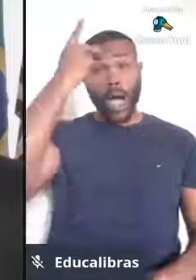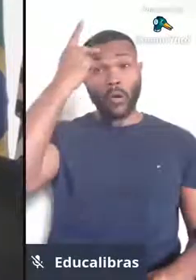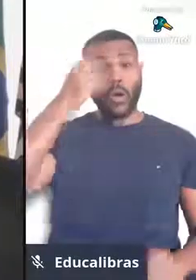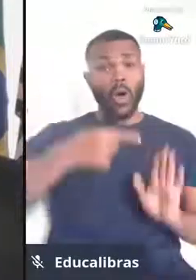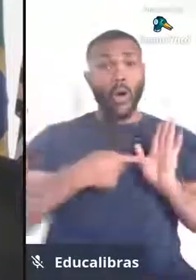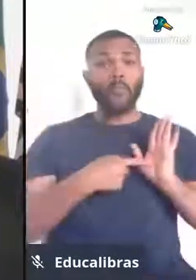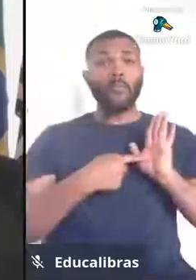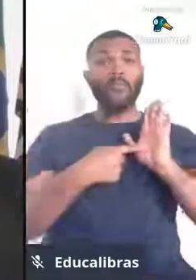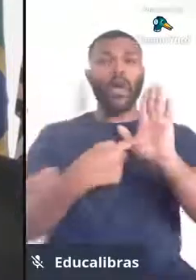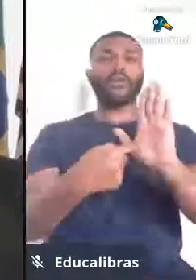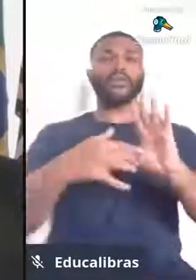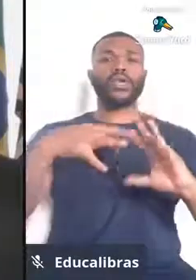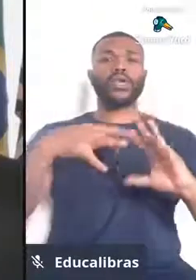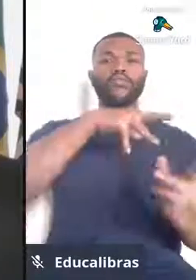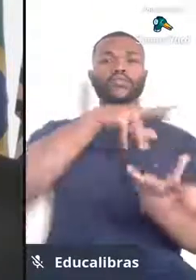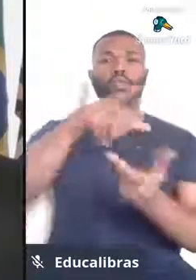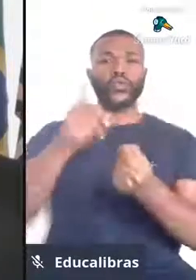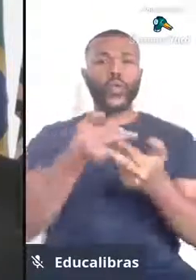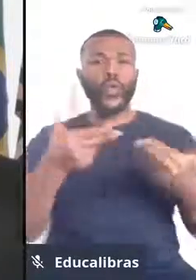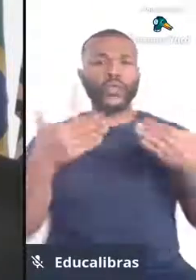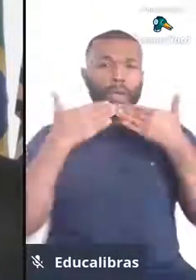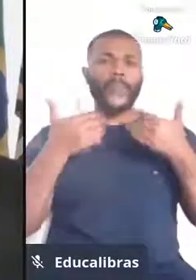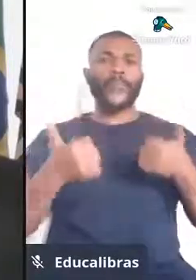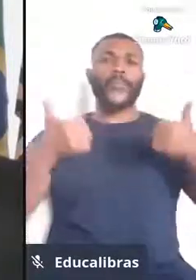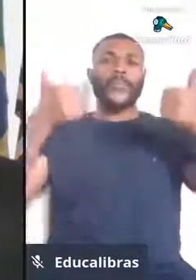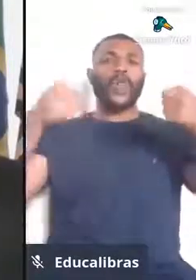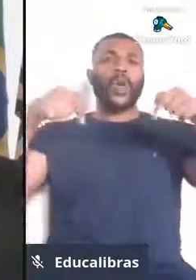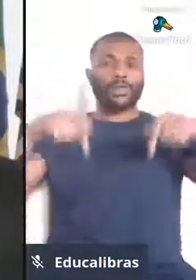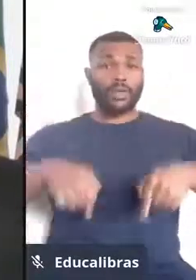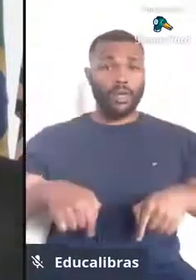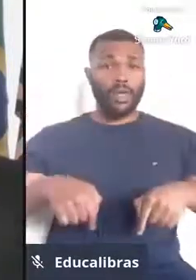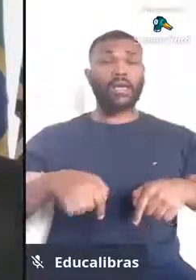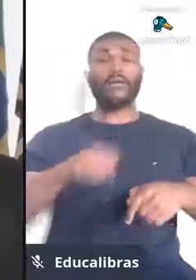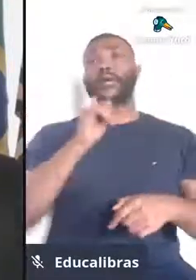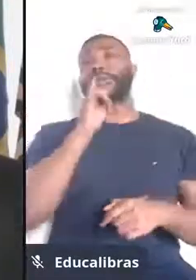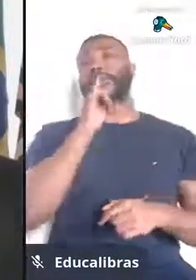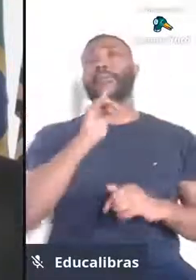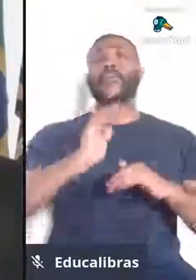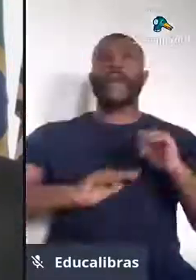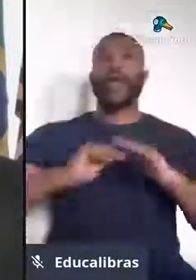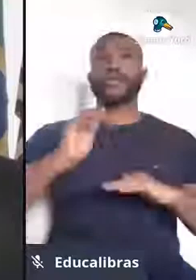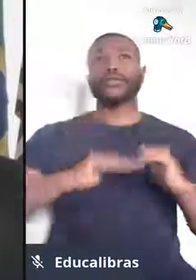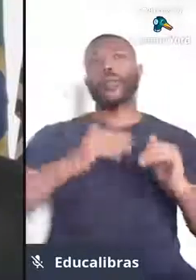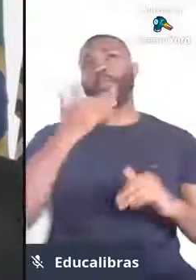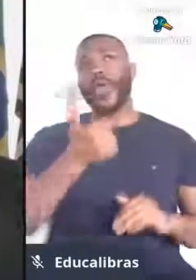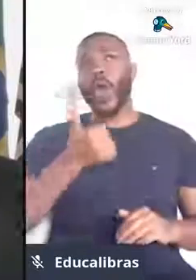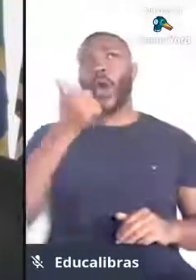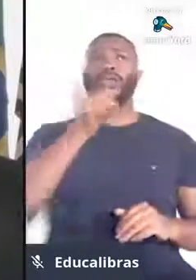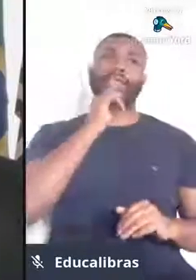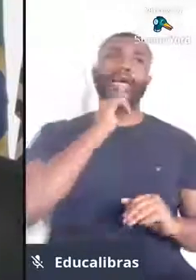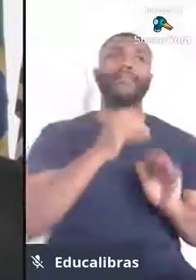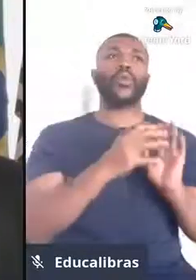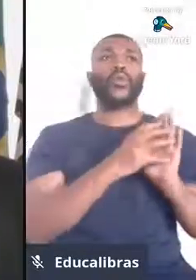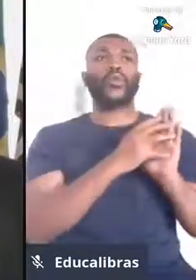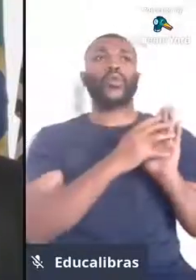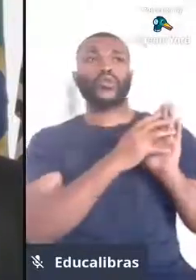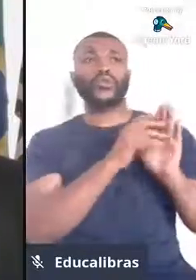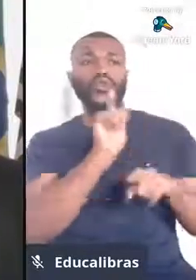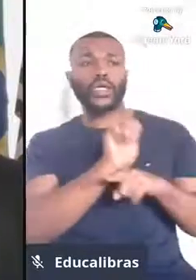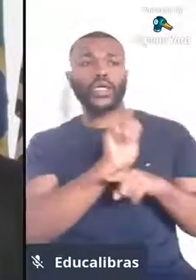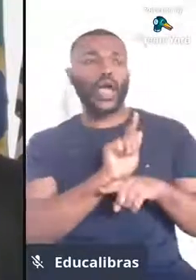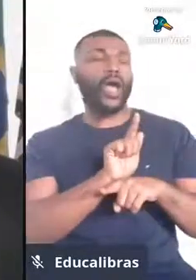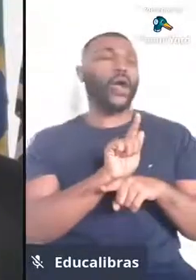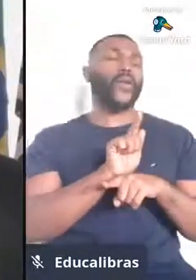gente tem de melhor, não só em melhores práticas, não só em exemplos de gestão pública, mas também falar dos nossos parques,